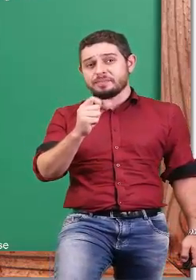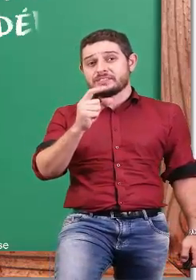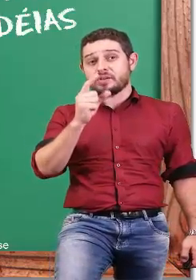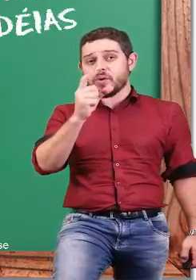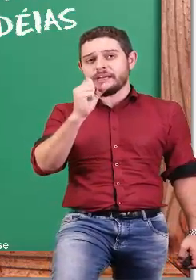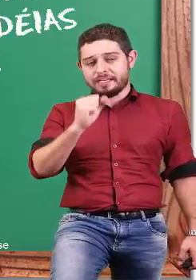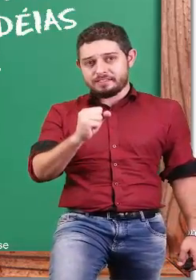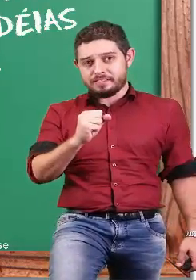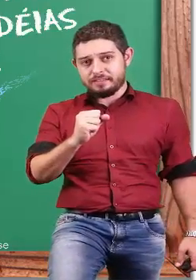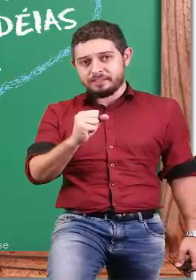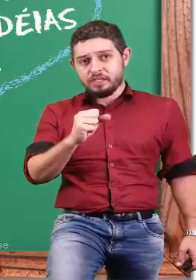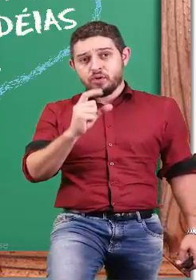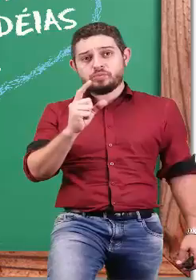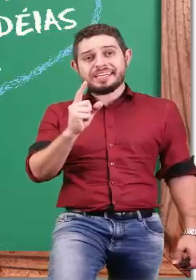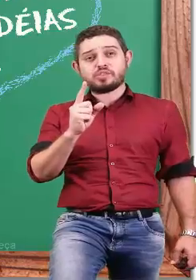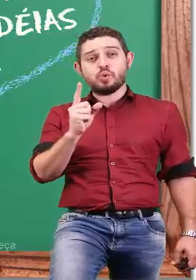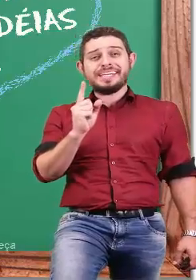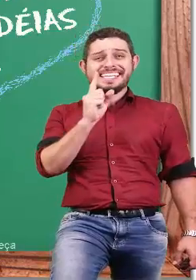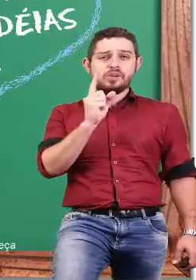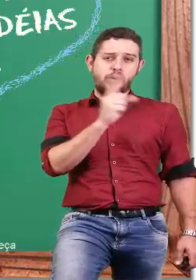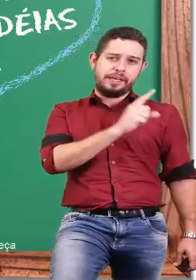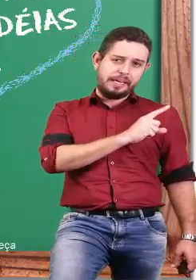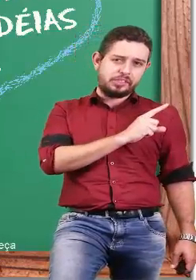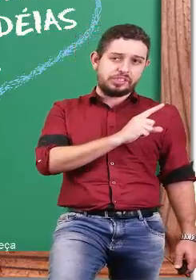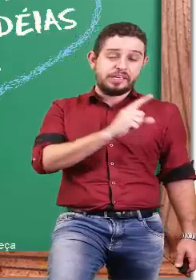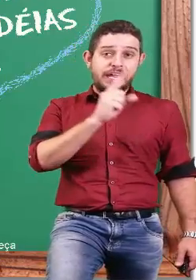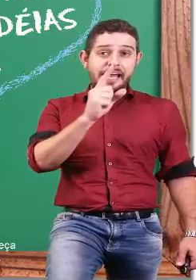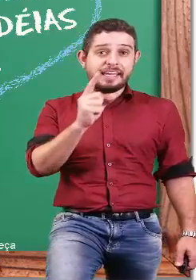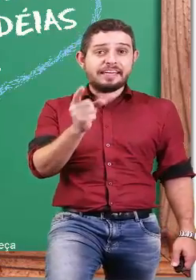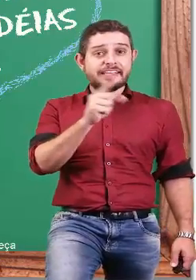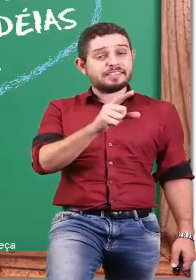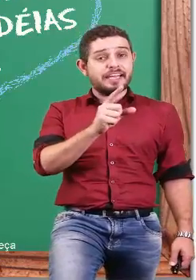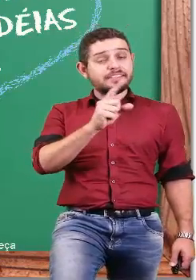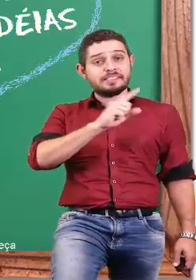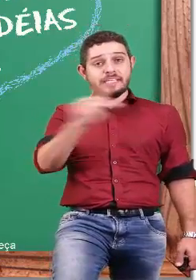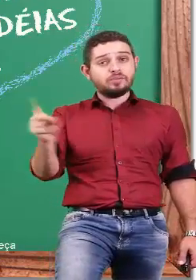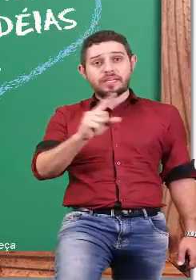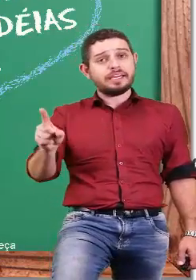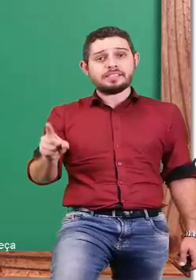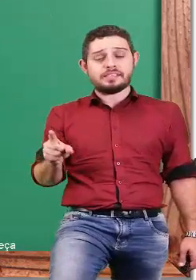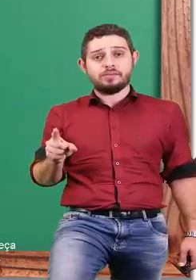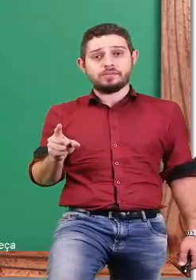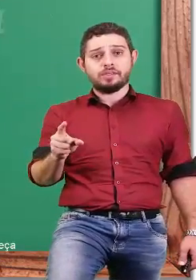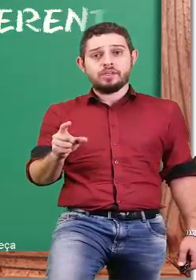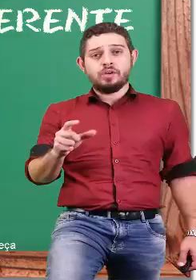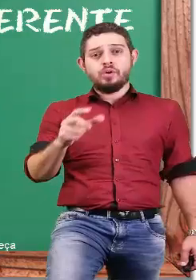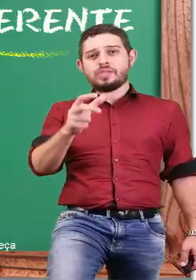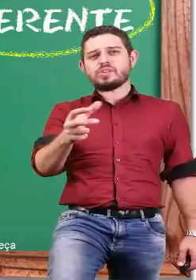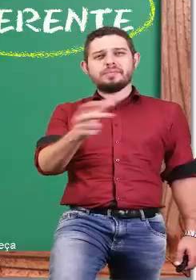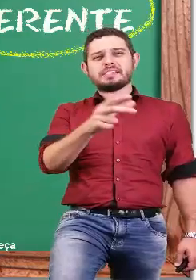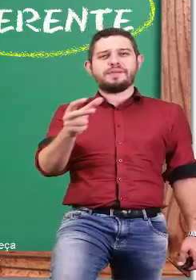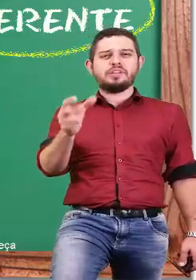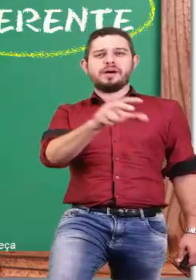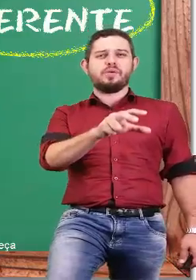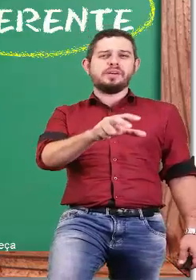ideias chama-se coerência. Um texto incoerente é aquele em que as ideias não têm relação. Um